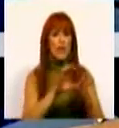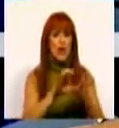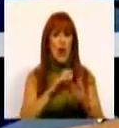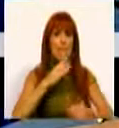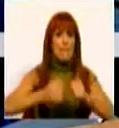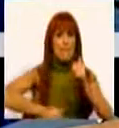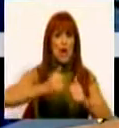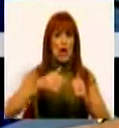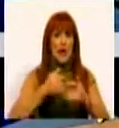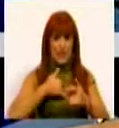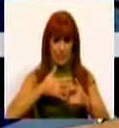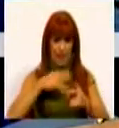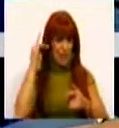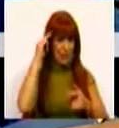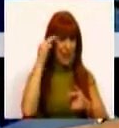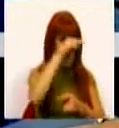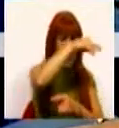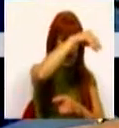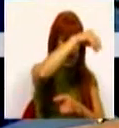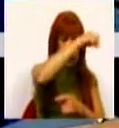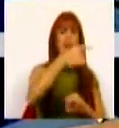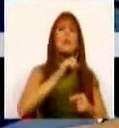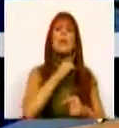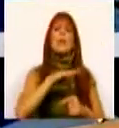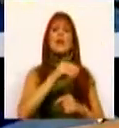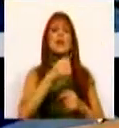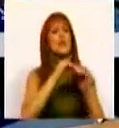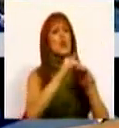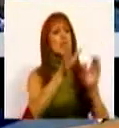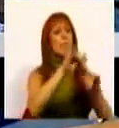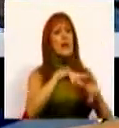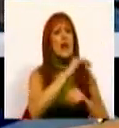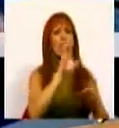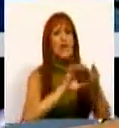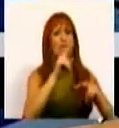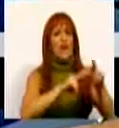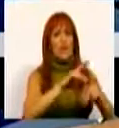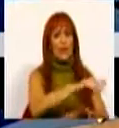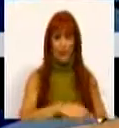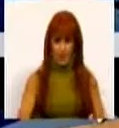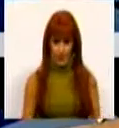melhores para as empresas que estão na Madeira e que permita tornar a região mais sustentável do ponto de vista financeiro.